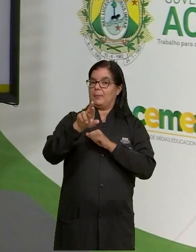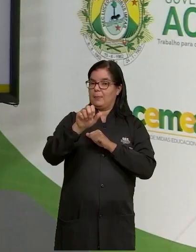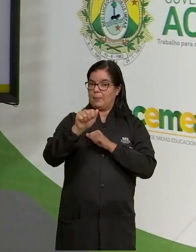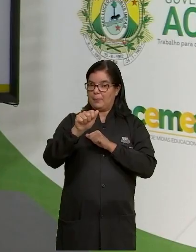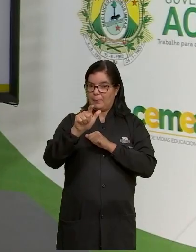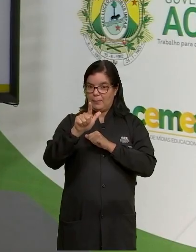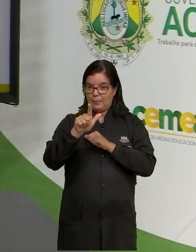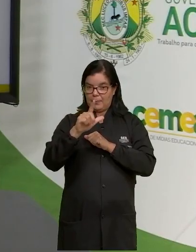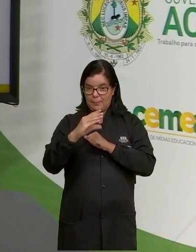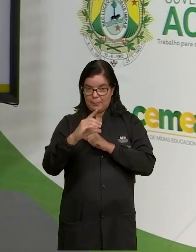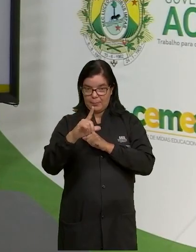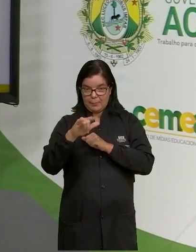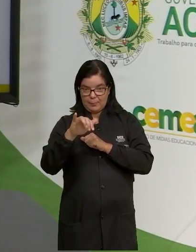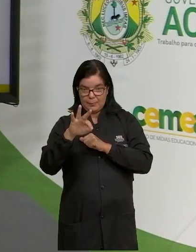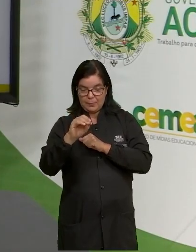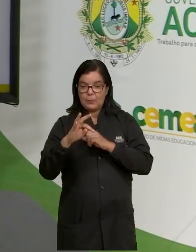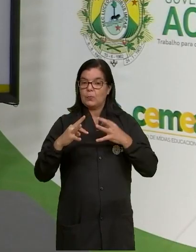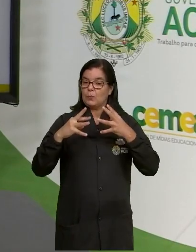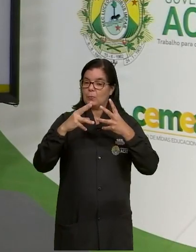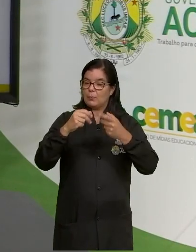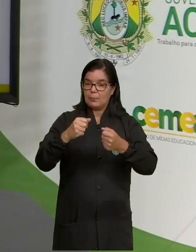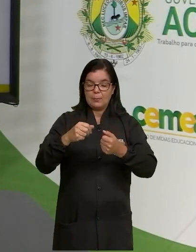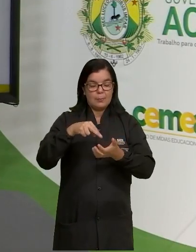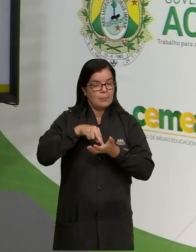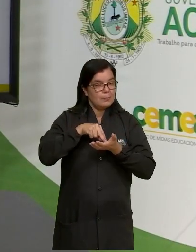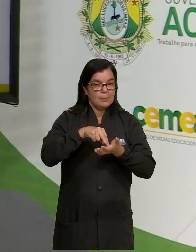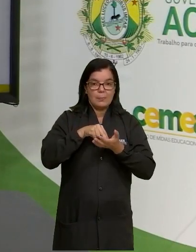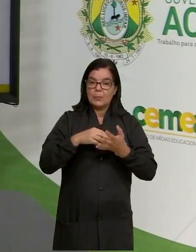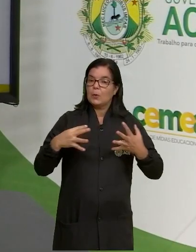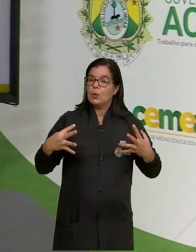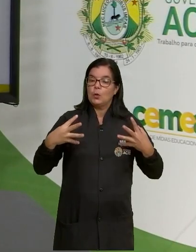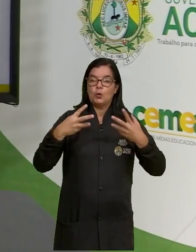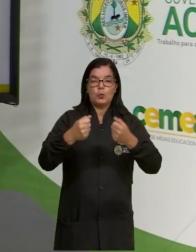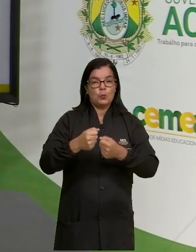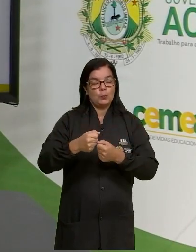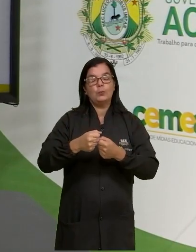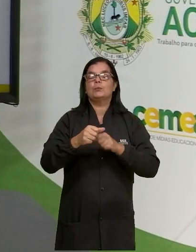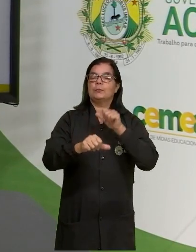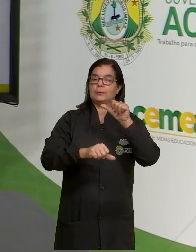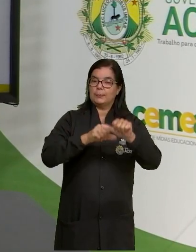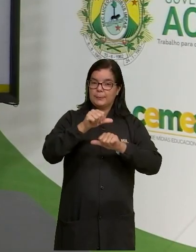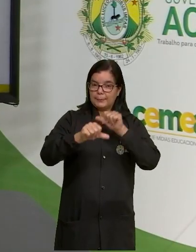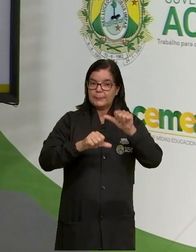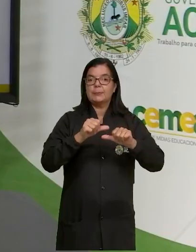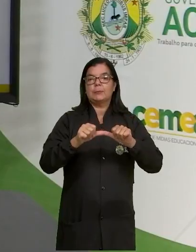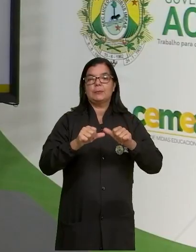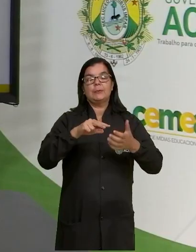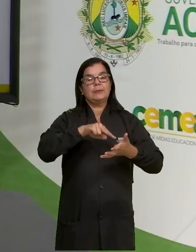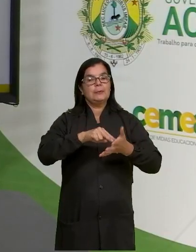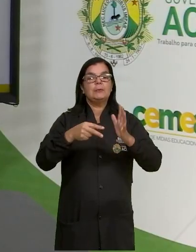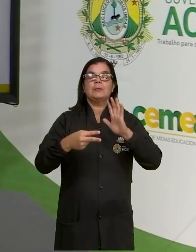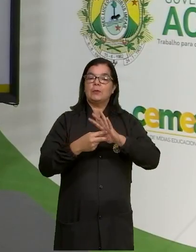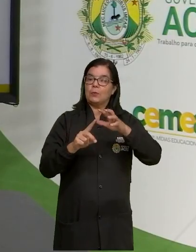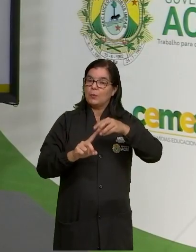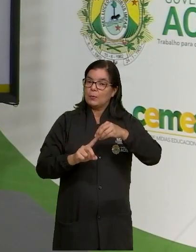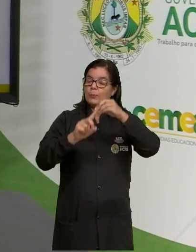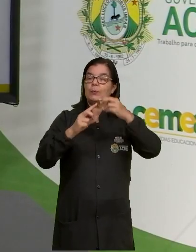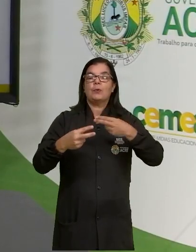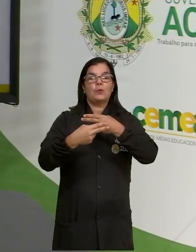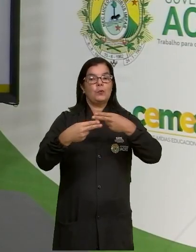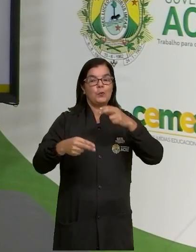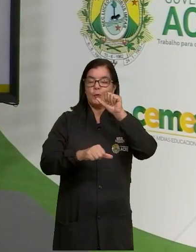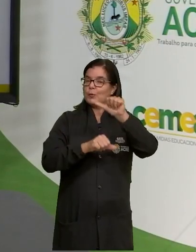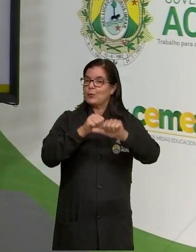permanece, tudo se transforma. A única coisa que não muda é a mudança. Ou seja, a única coisa que